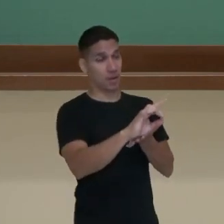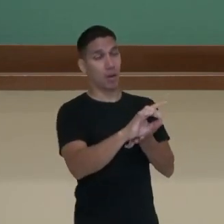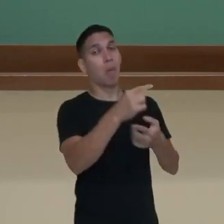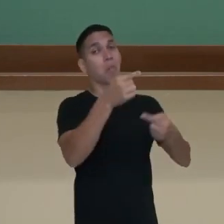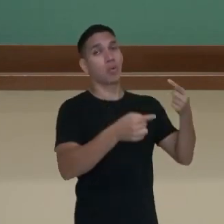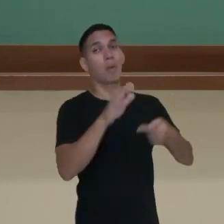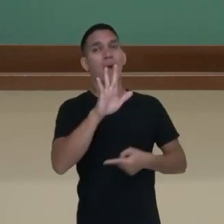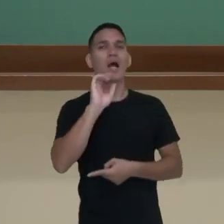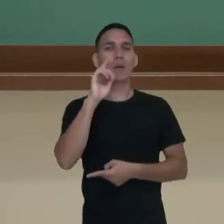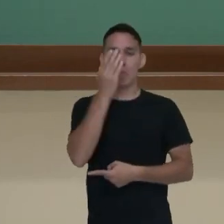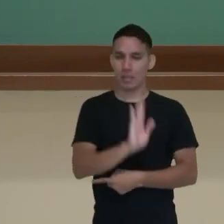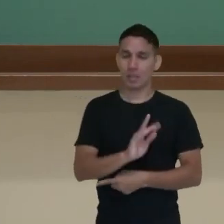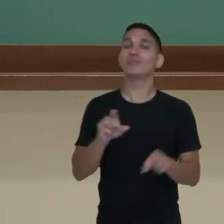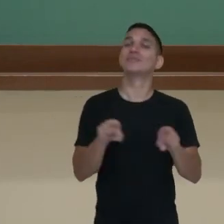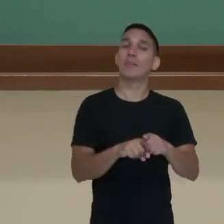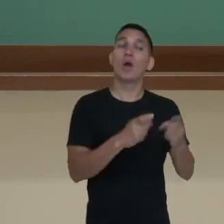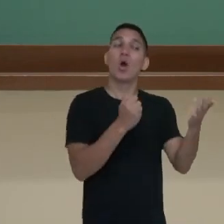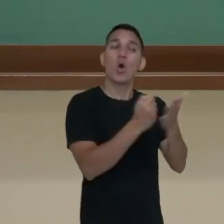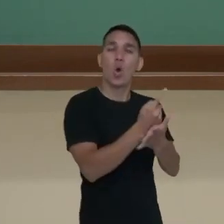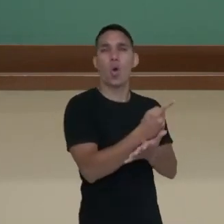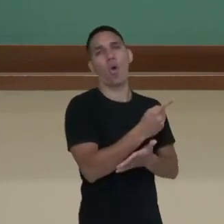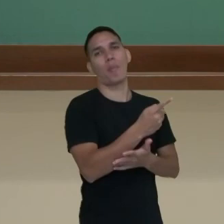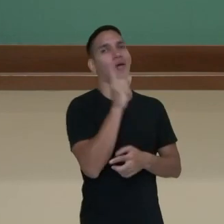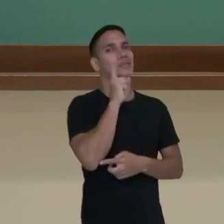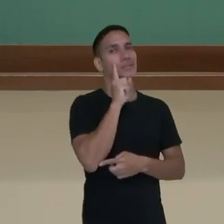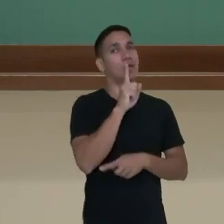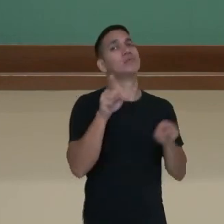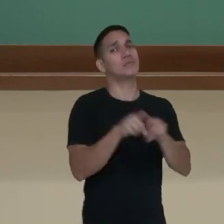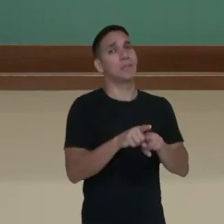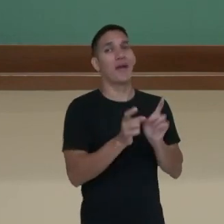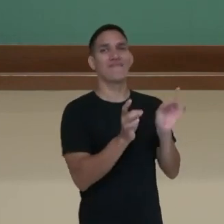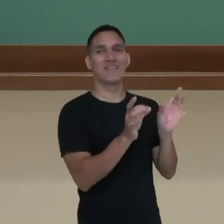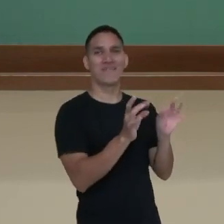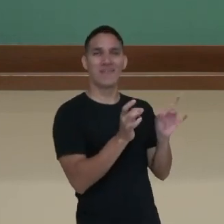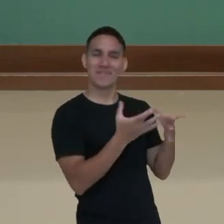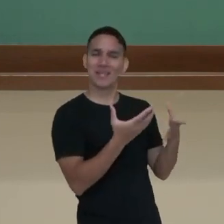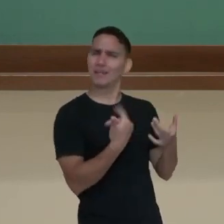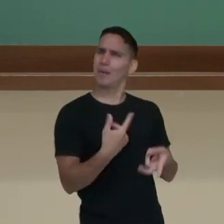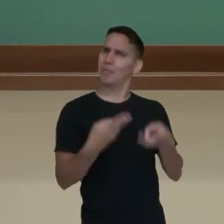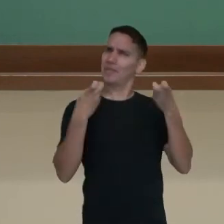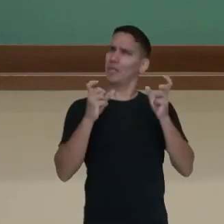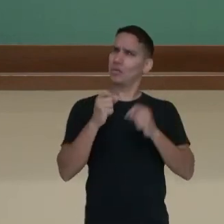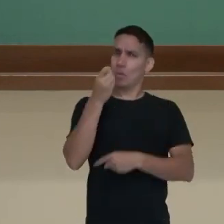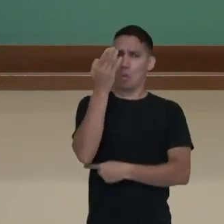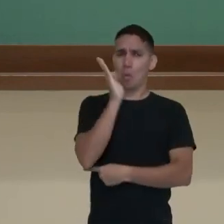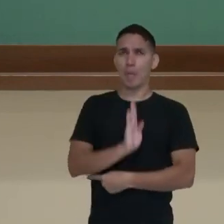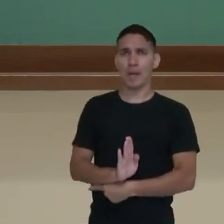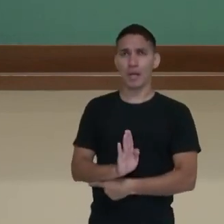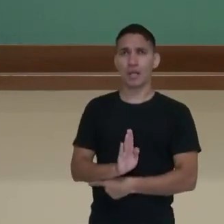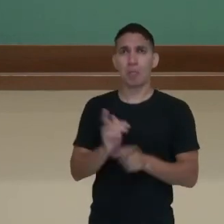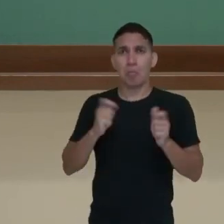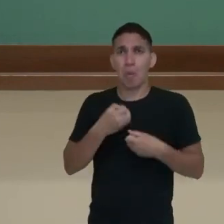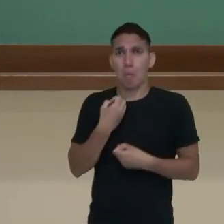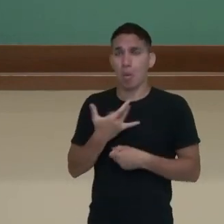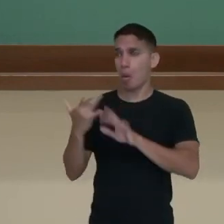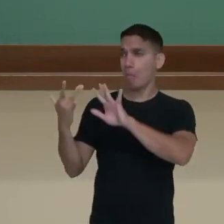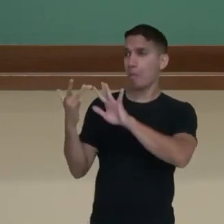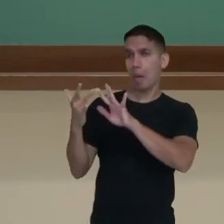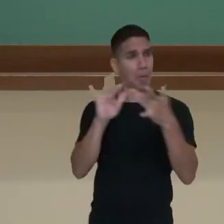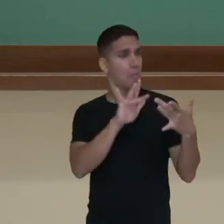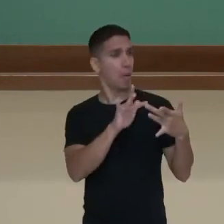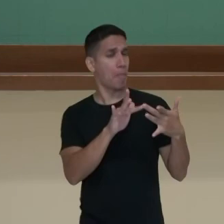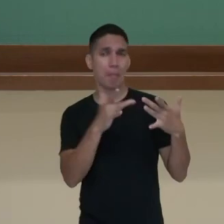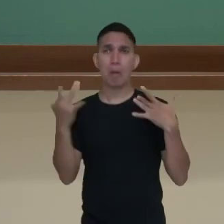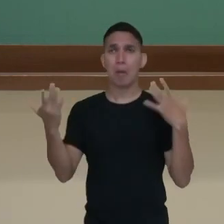Estados Unidos e vendemos para os Estados Unidos também. Então reparou que o Brasil, nesse caso, mantém boas relações internacionais com esses